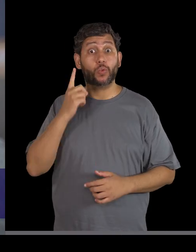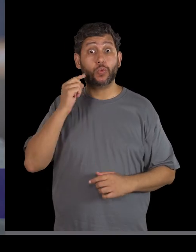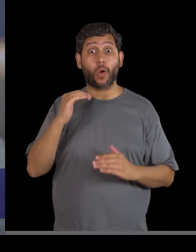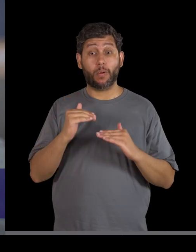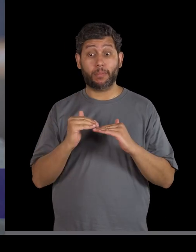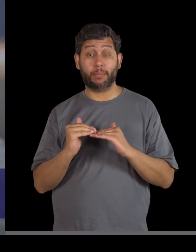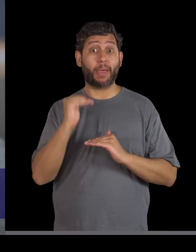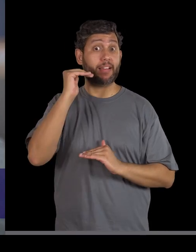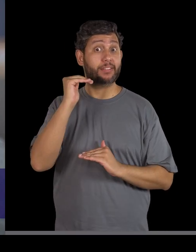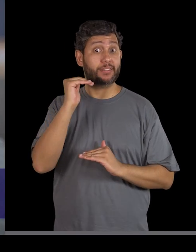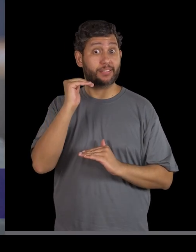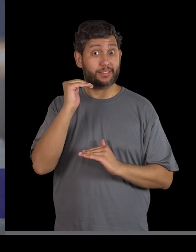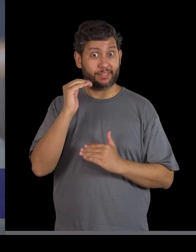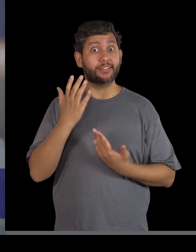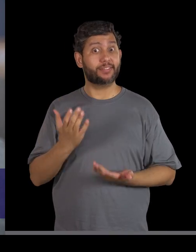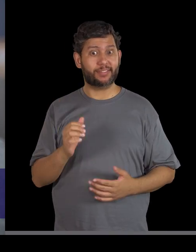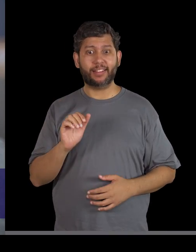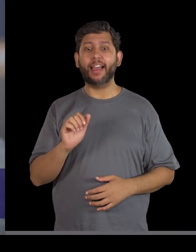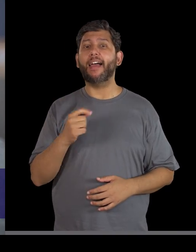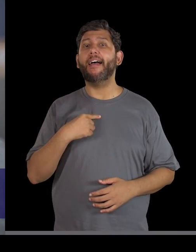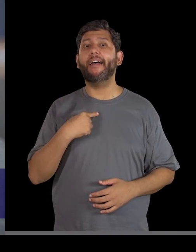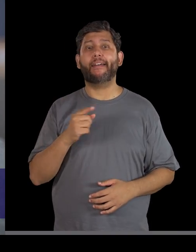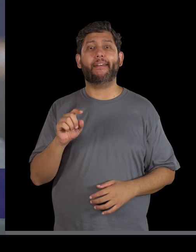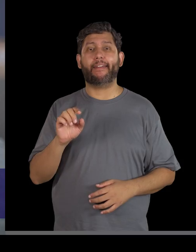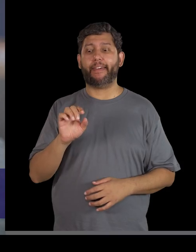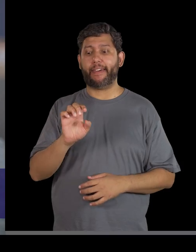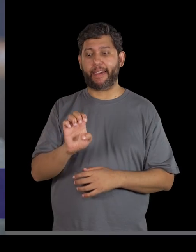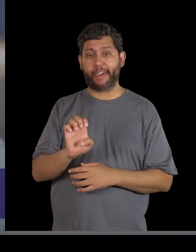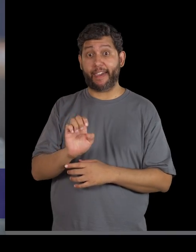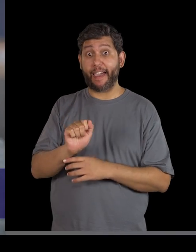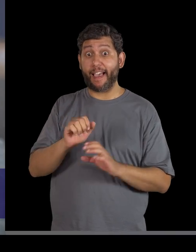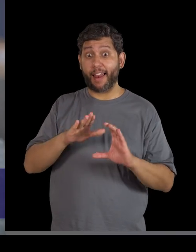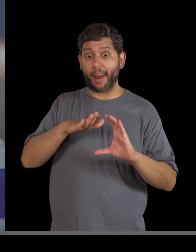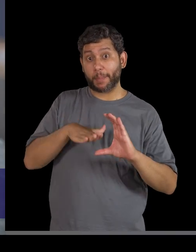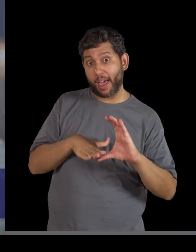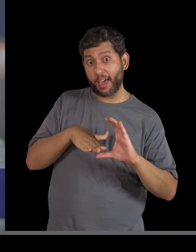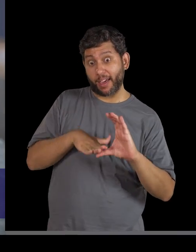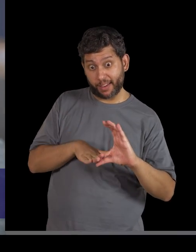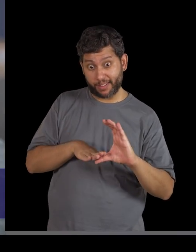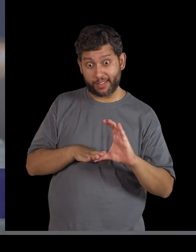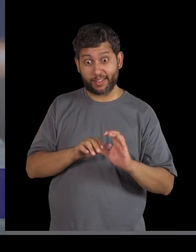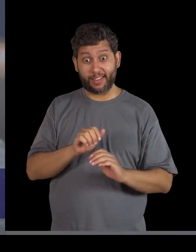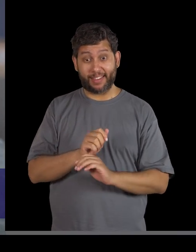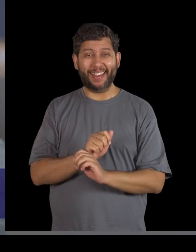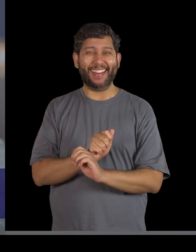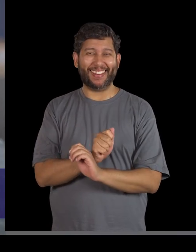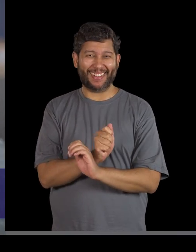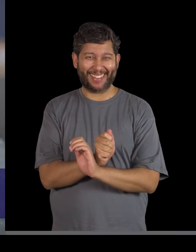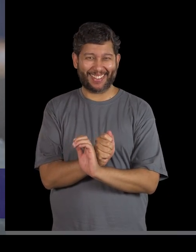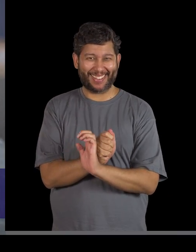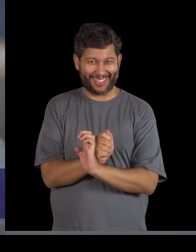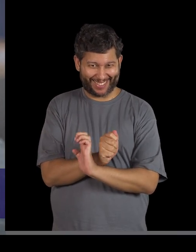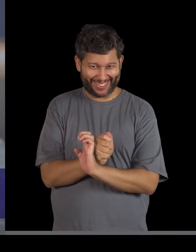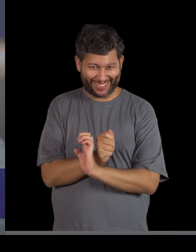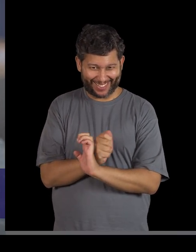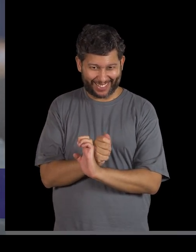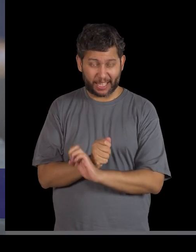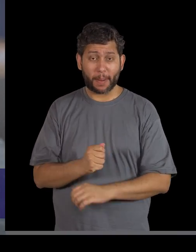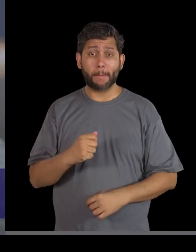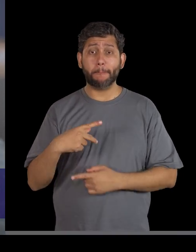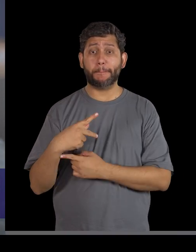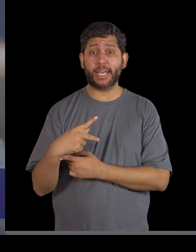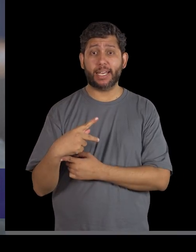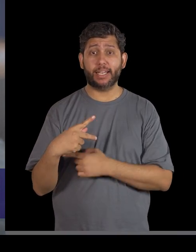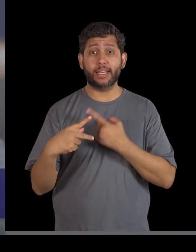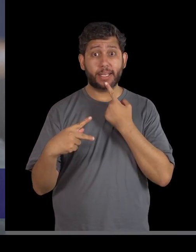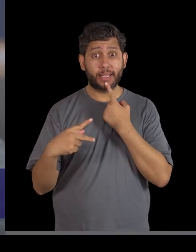é A, não é o E de Eva, é o A, aquela mais longa, mais baixa, A. A gente tem o P, que é normal pra